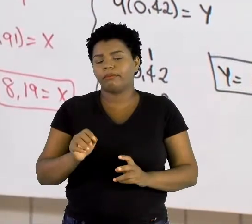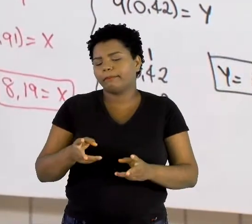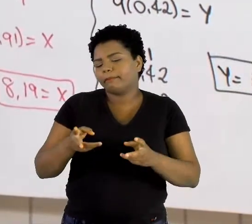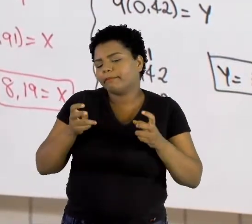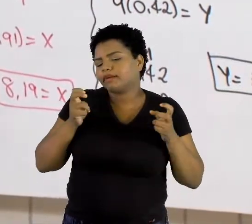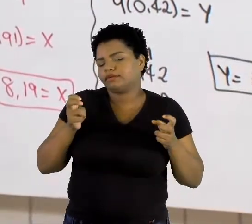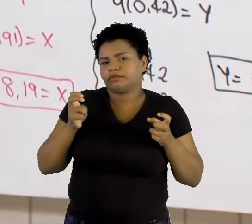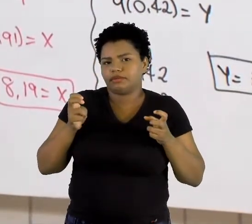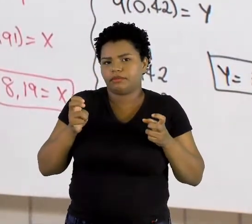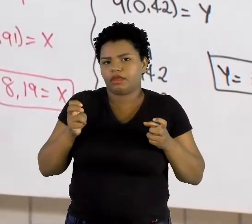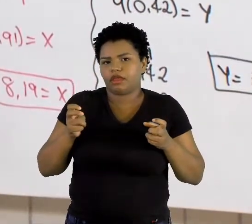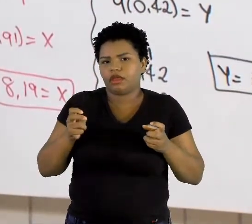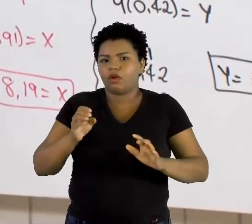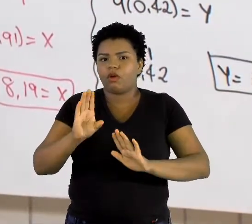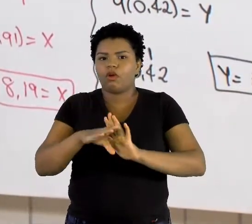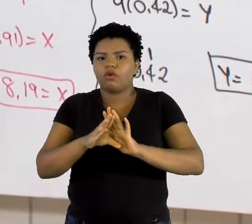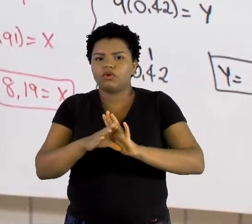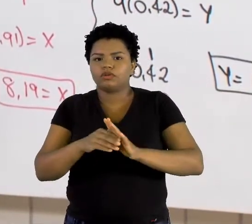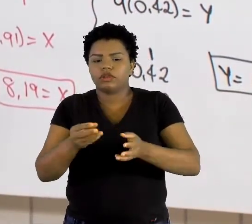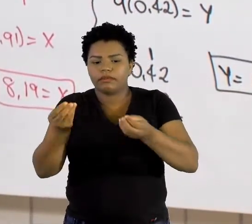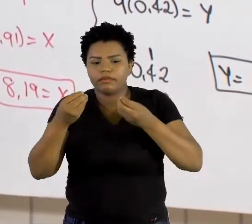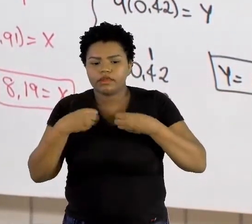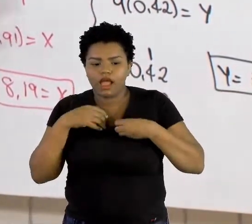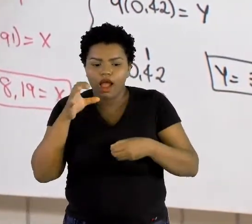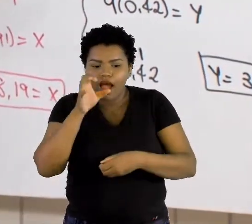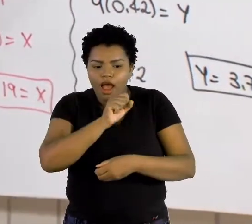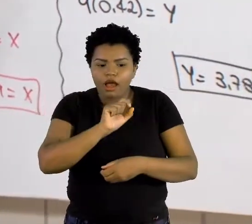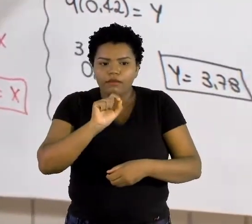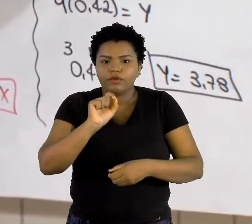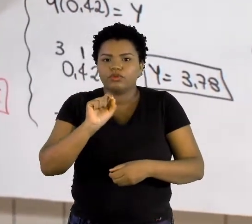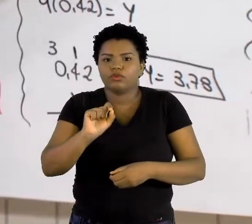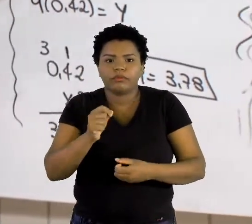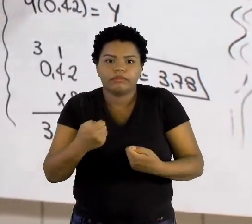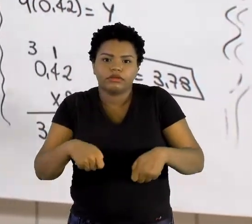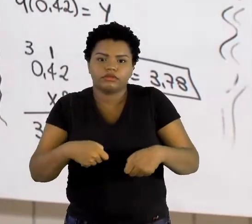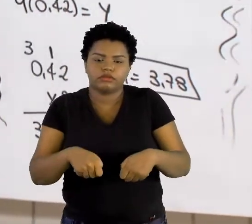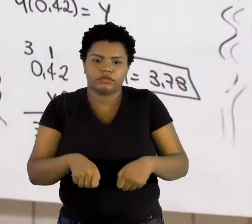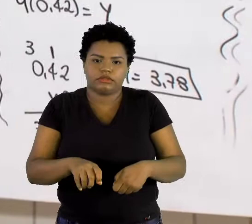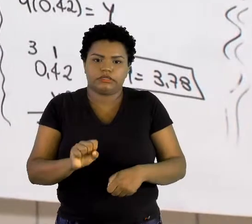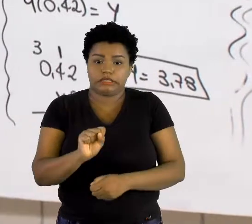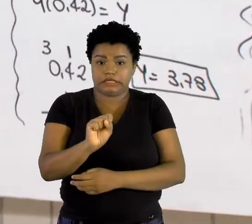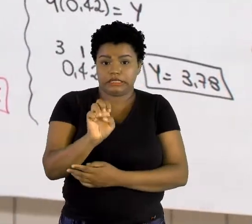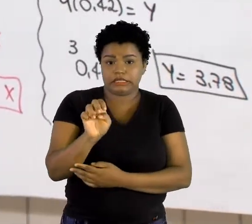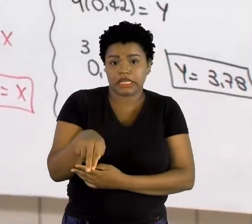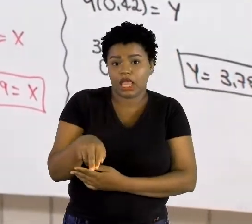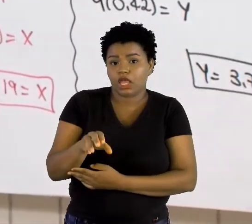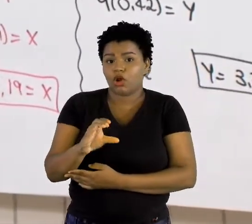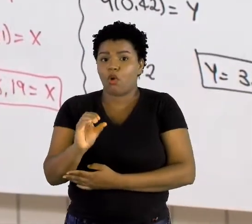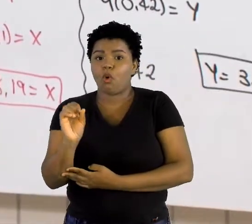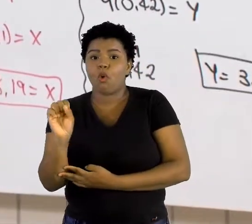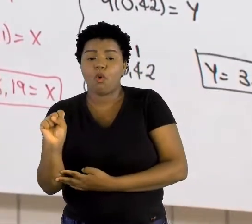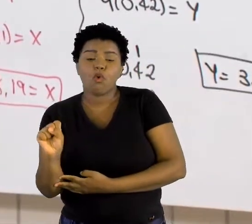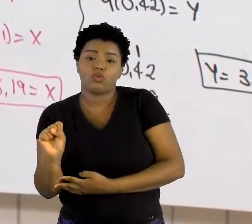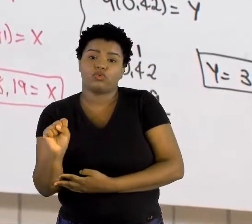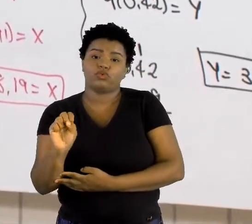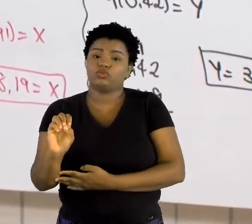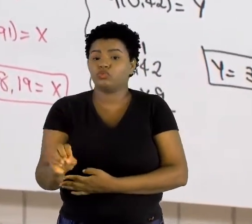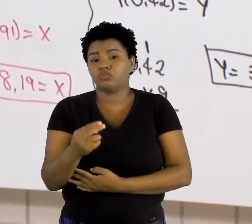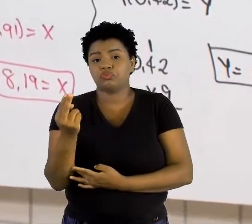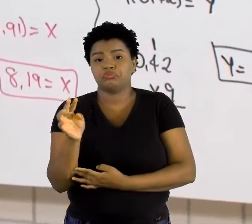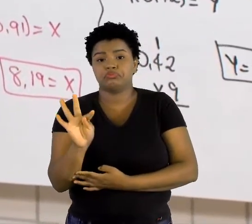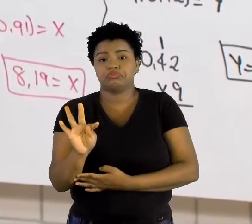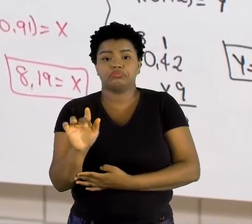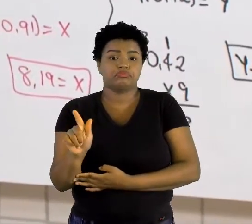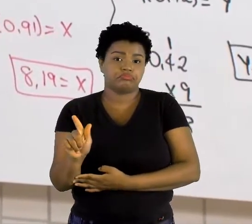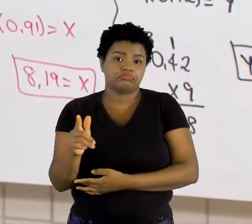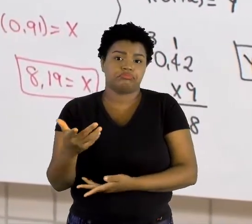qual conceito te entrega mais rápido o que você precisa. Se vai ser o de seno, se vai ser o de cosseno, ou se vai ser o de tangente.